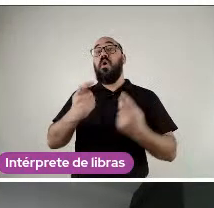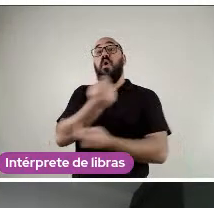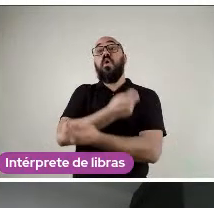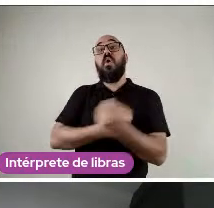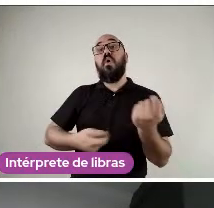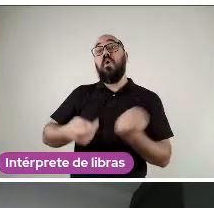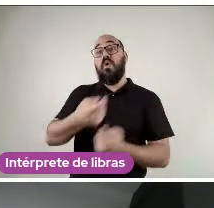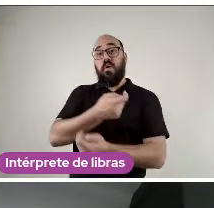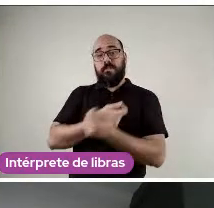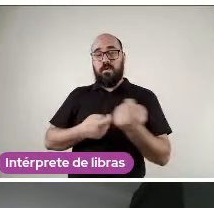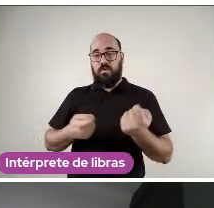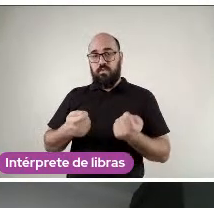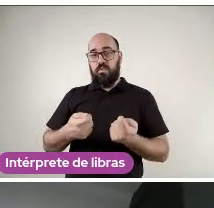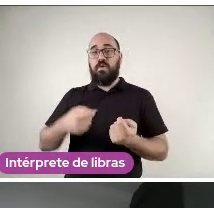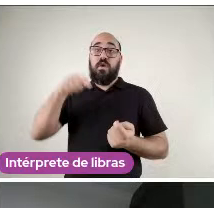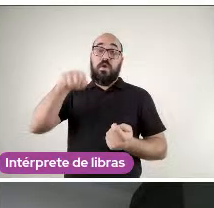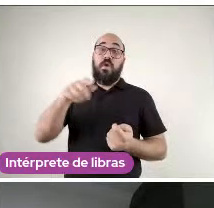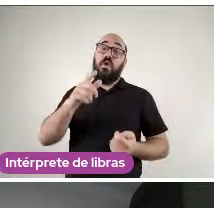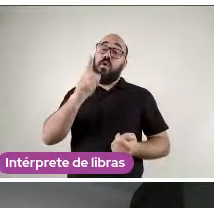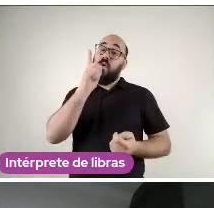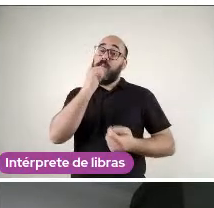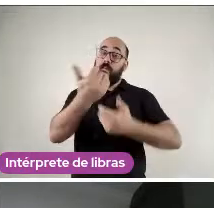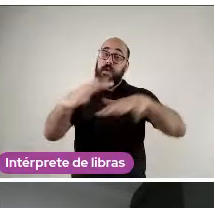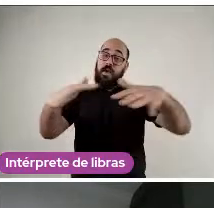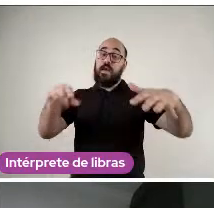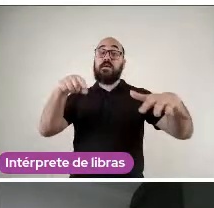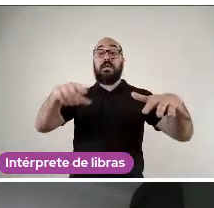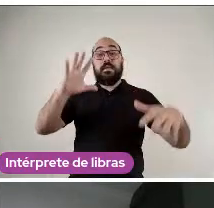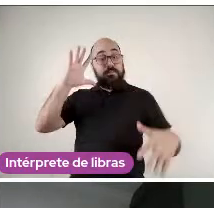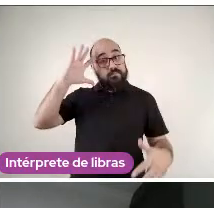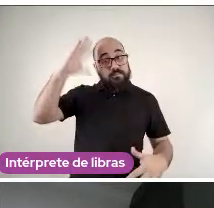problema, e ele é muito